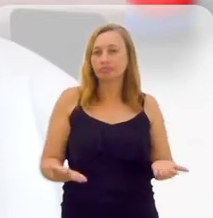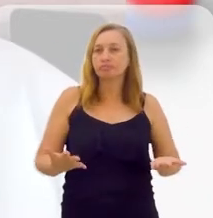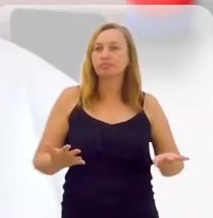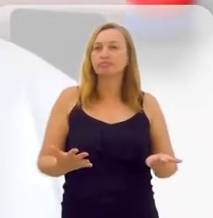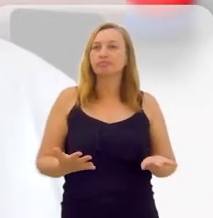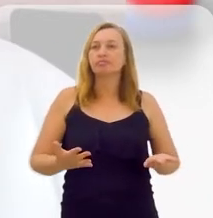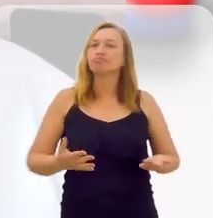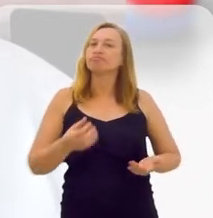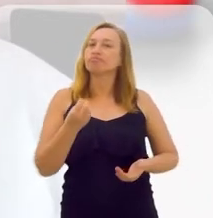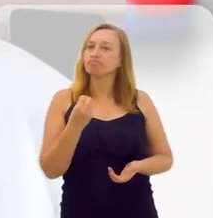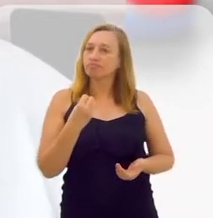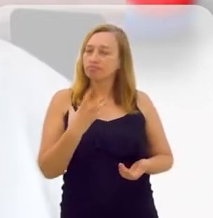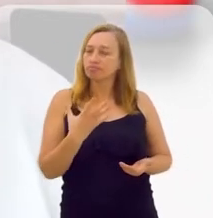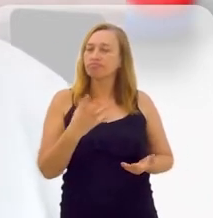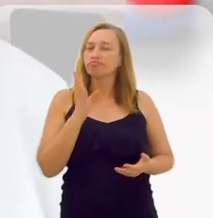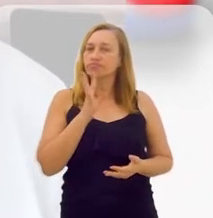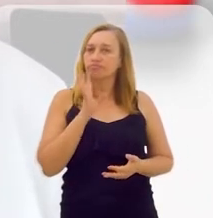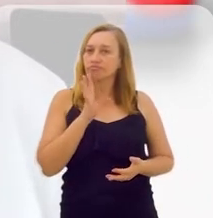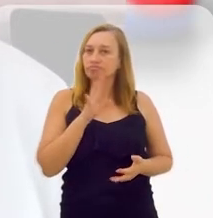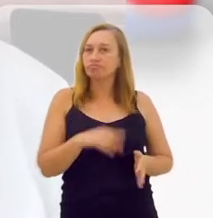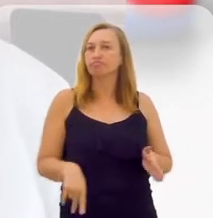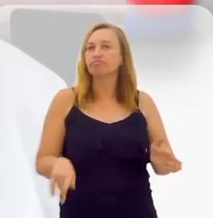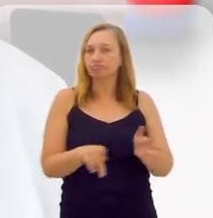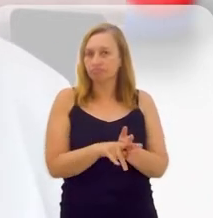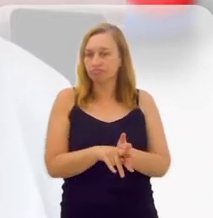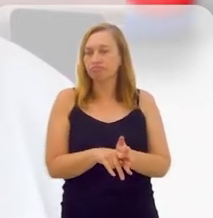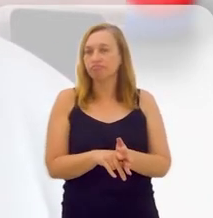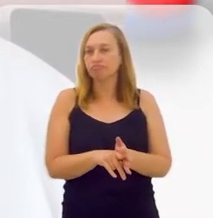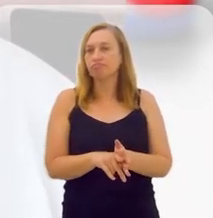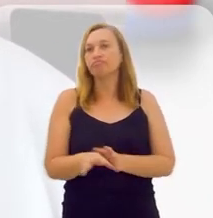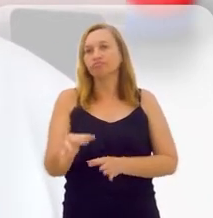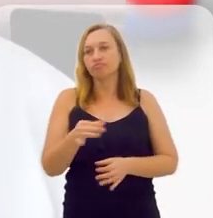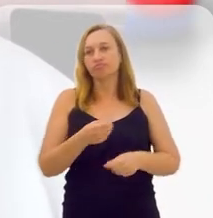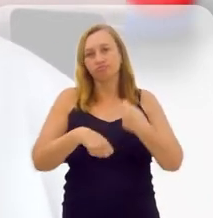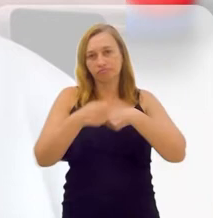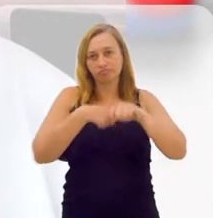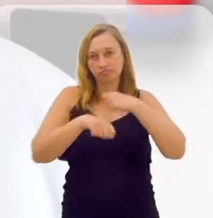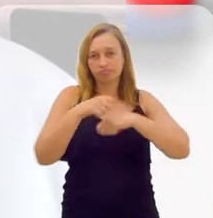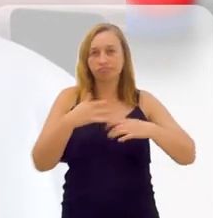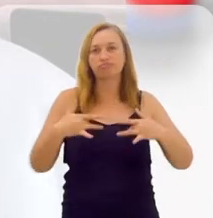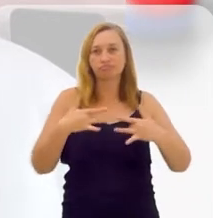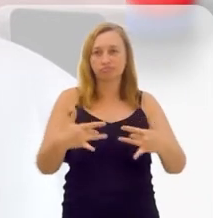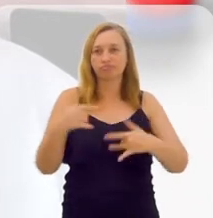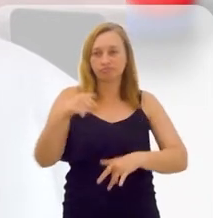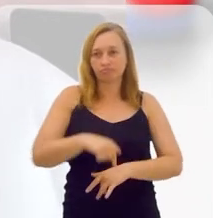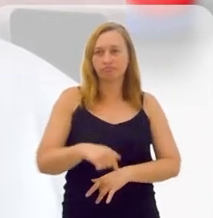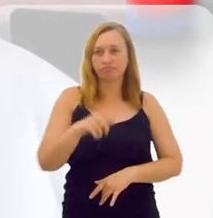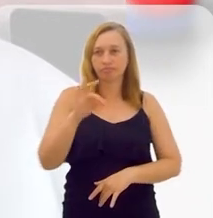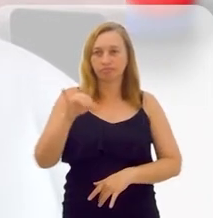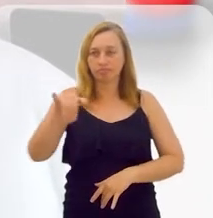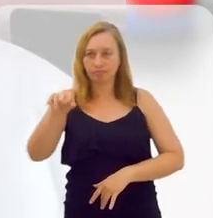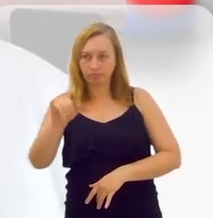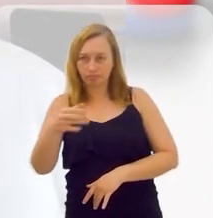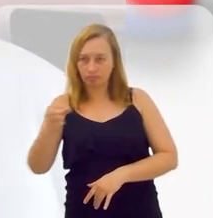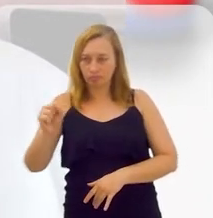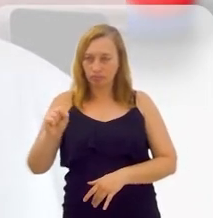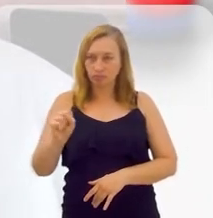assim, tem sido bem, bem legal fazer parte dessa economia solidária aqui em